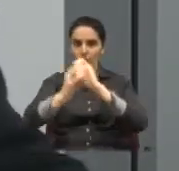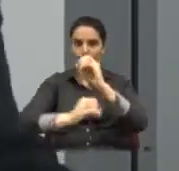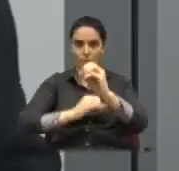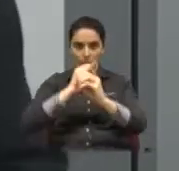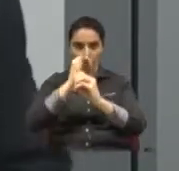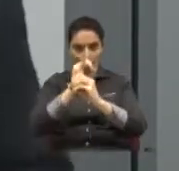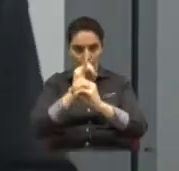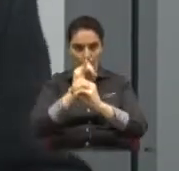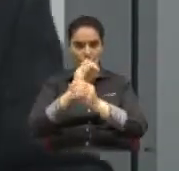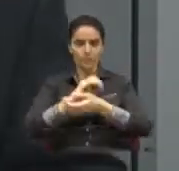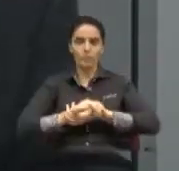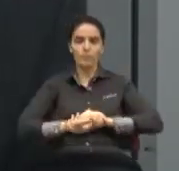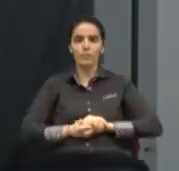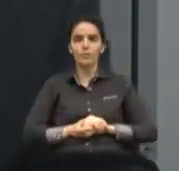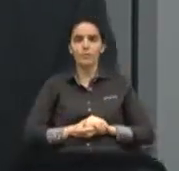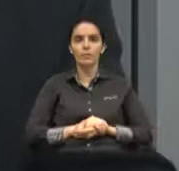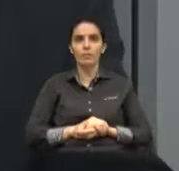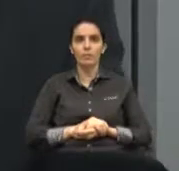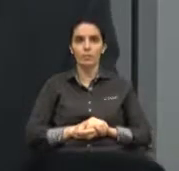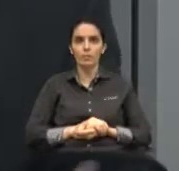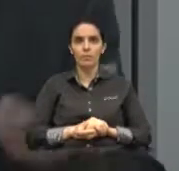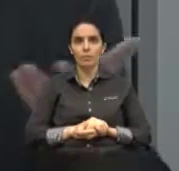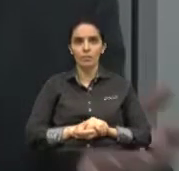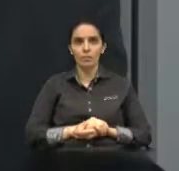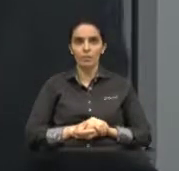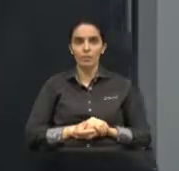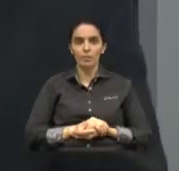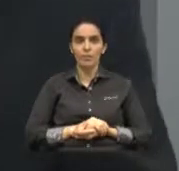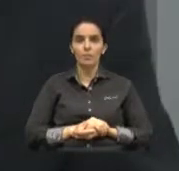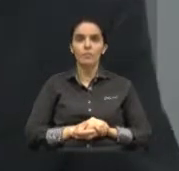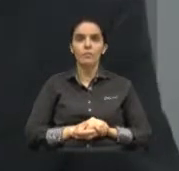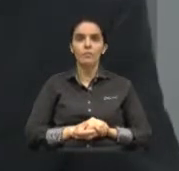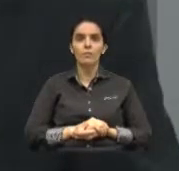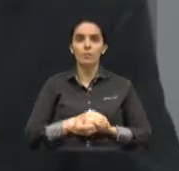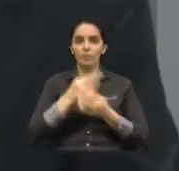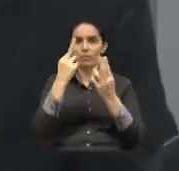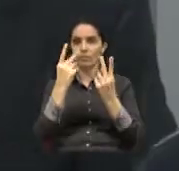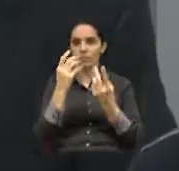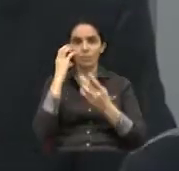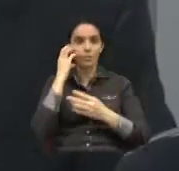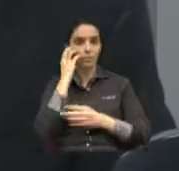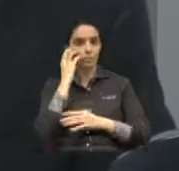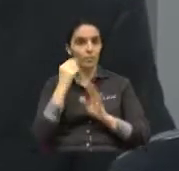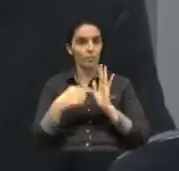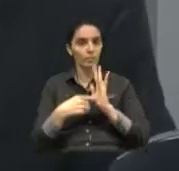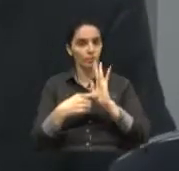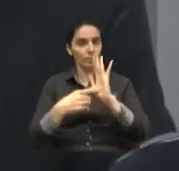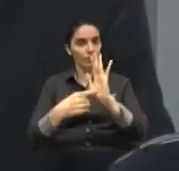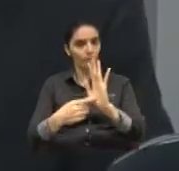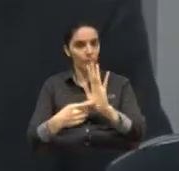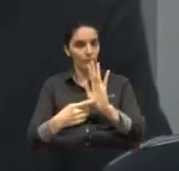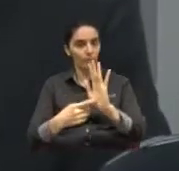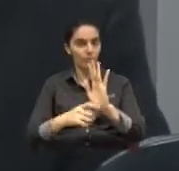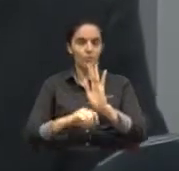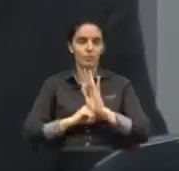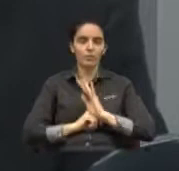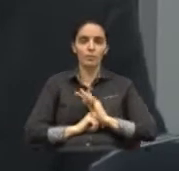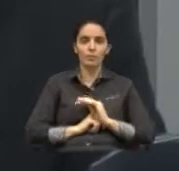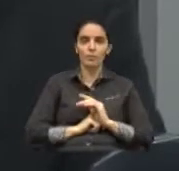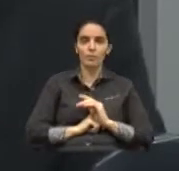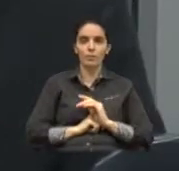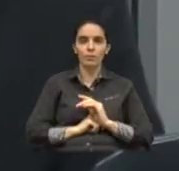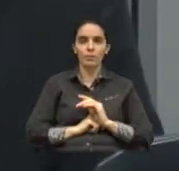prestigiam. Eu acho que, como eu e assim meus demais colegas, né, nós demonstramos assim, um certo interesse para